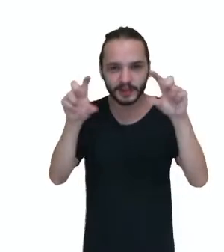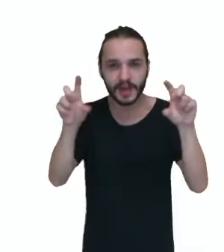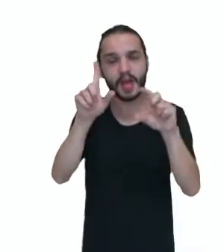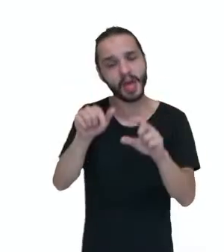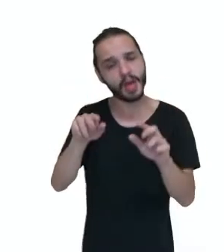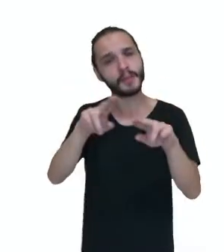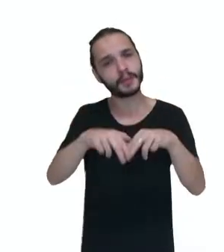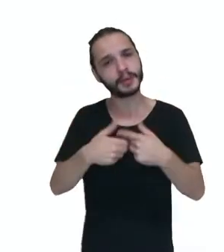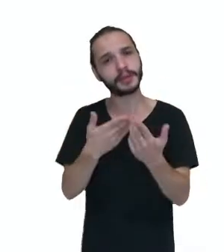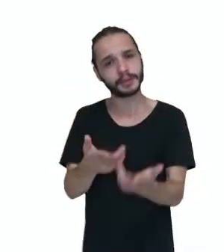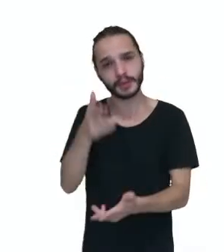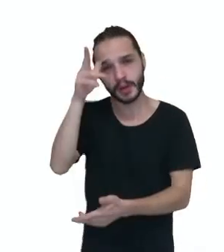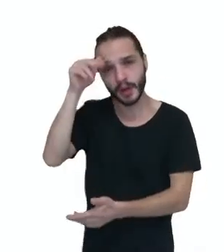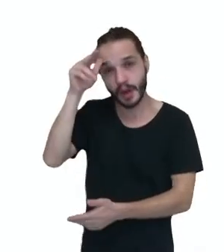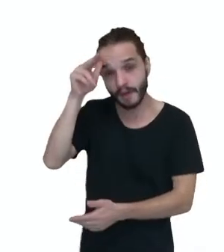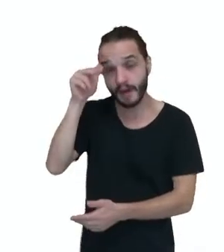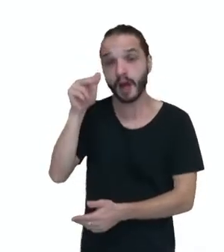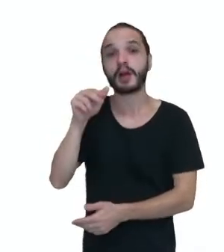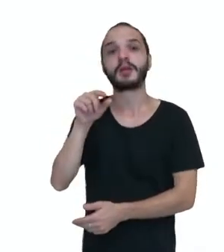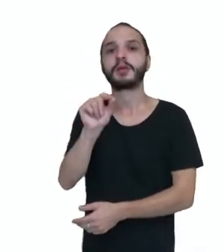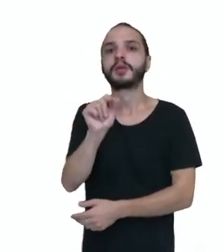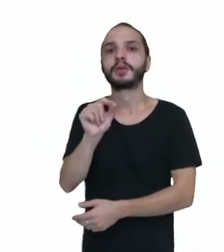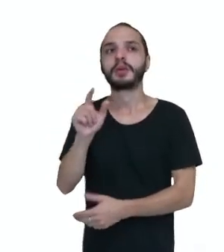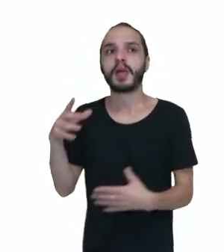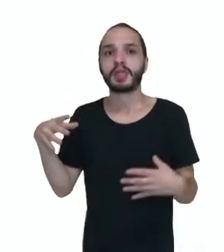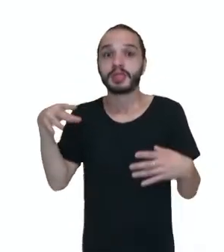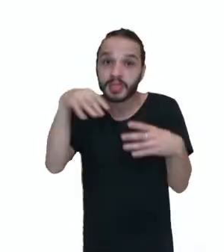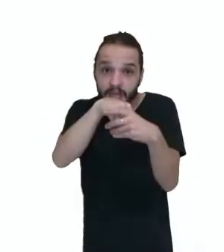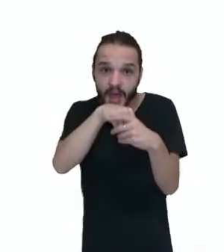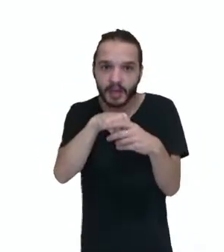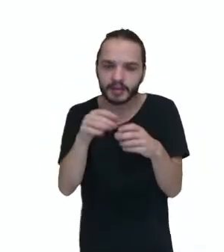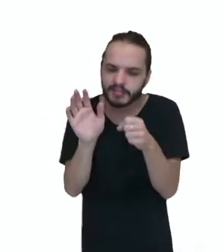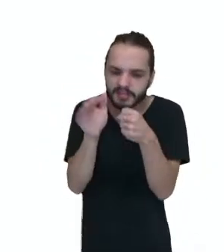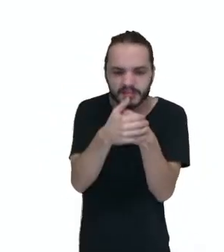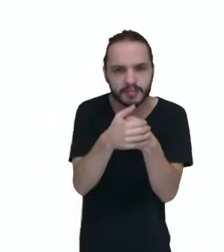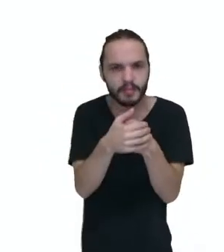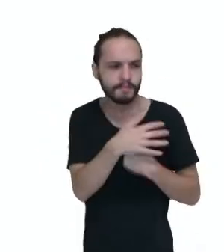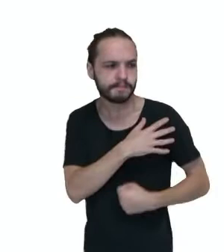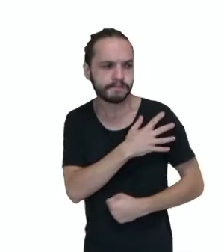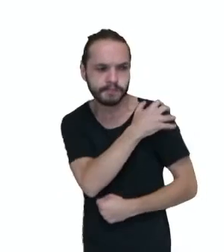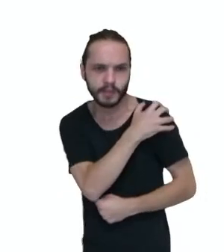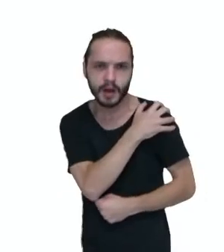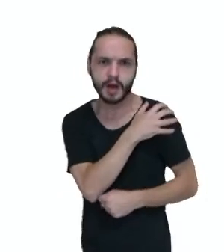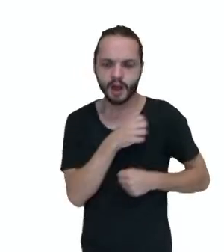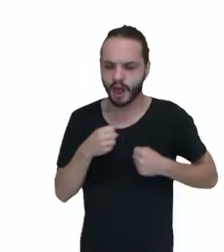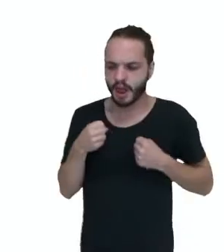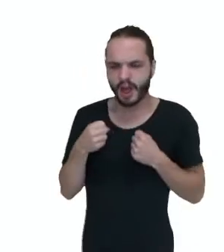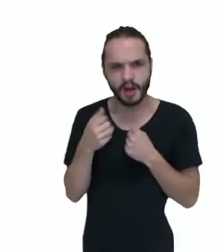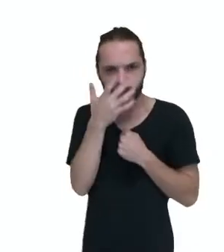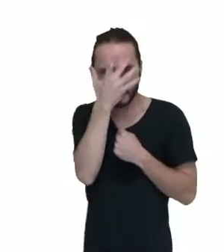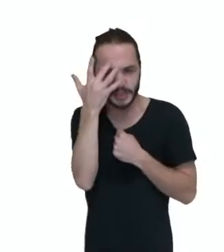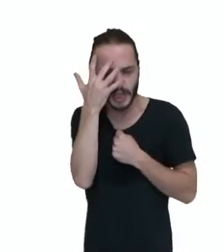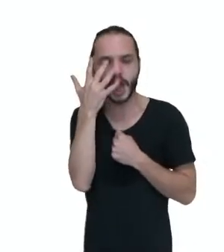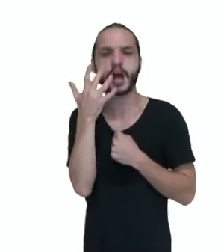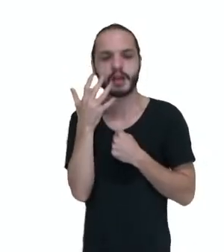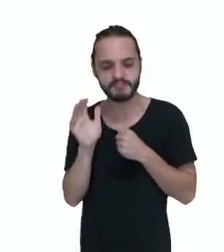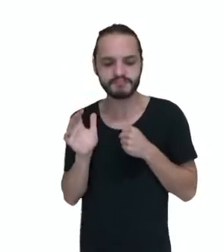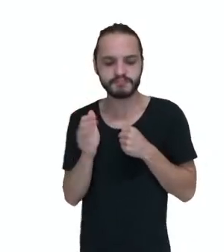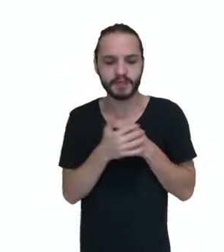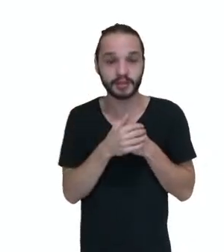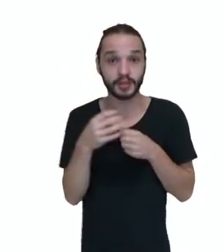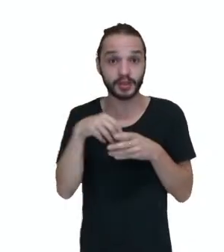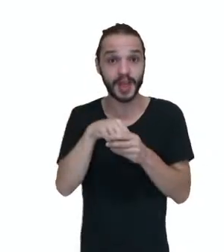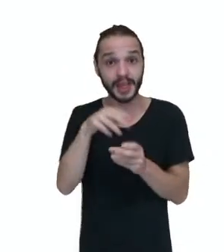Troia que veio cheio de militares, né? Para ganhar essa guerra. Então assim, veja aqui, a gente